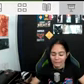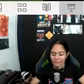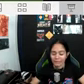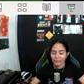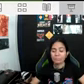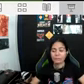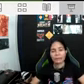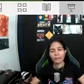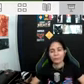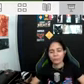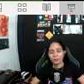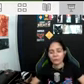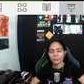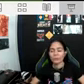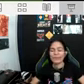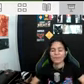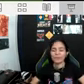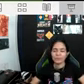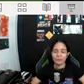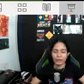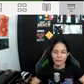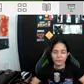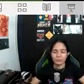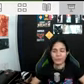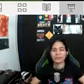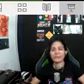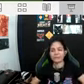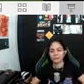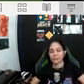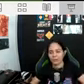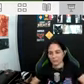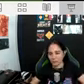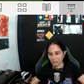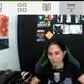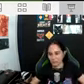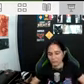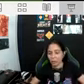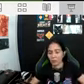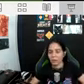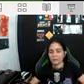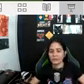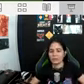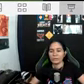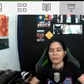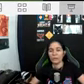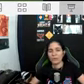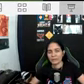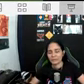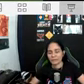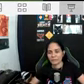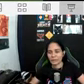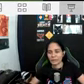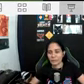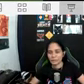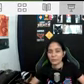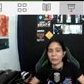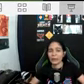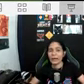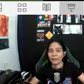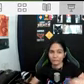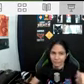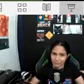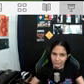E que, dependendo do estudo, estes dados precisam ser coletados. Quando a gente não coleta esses